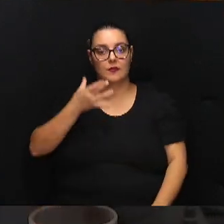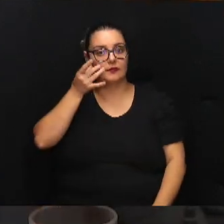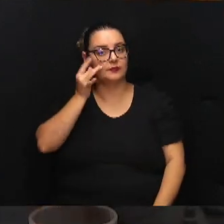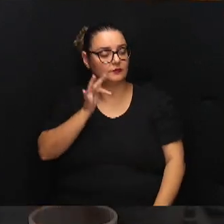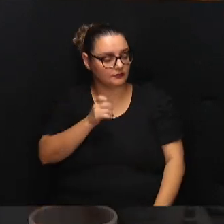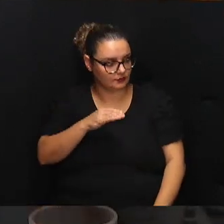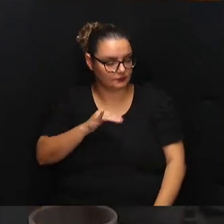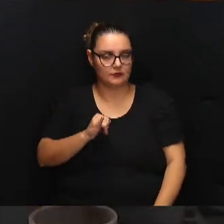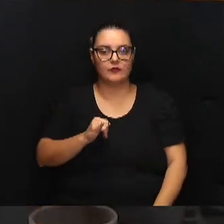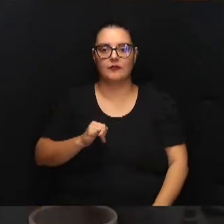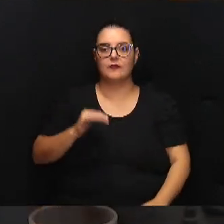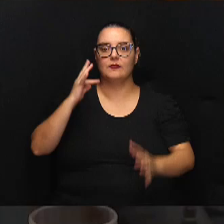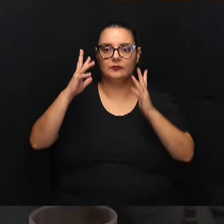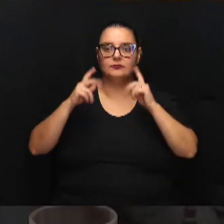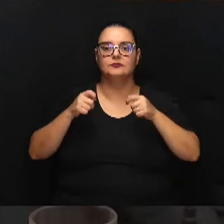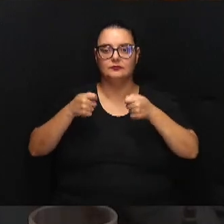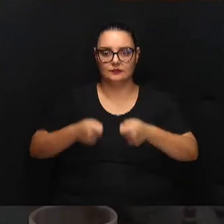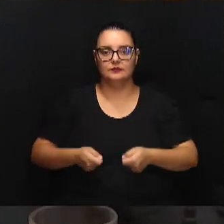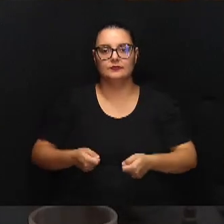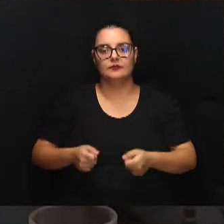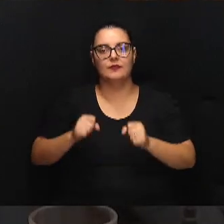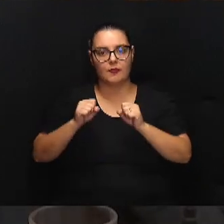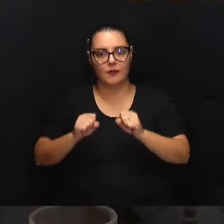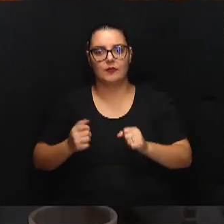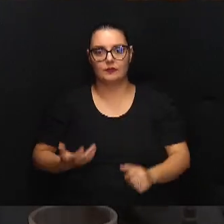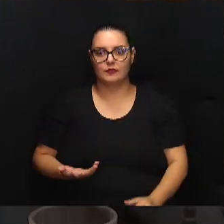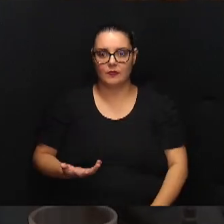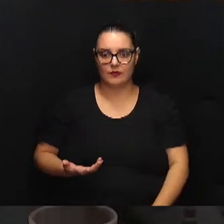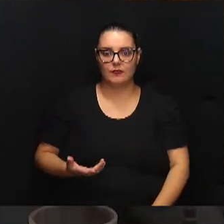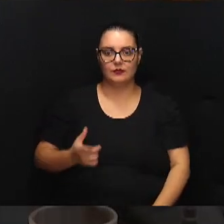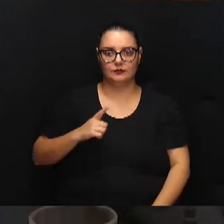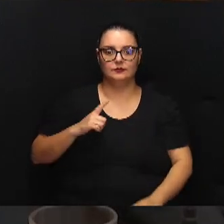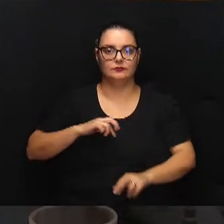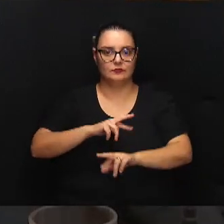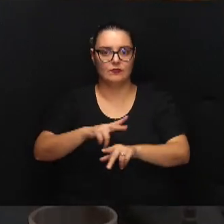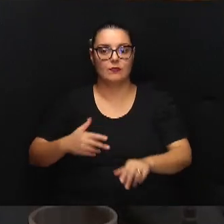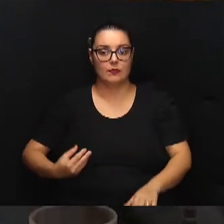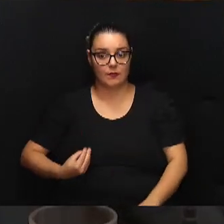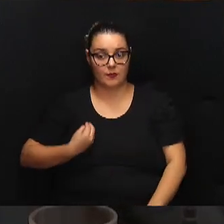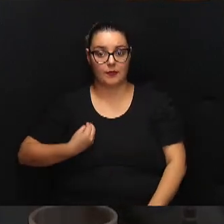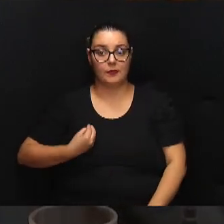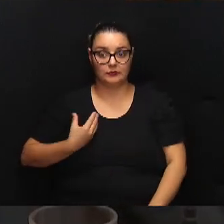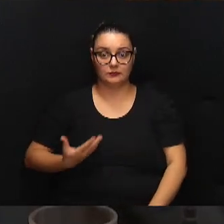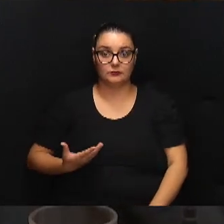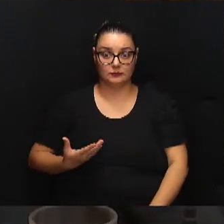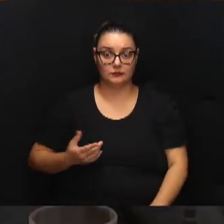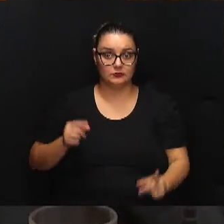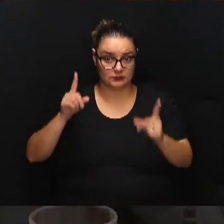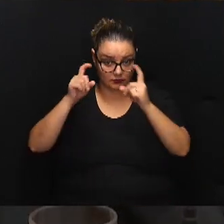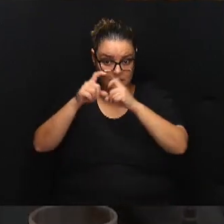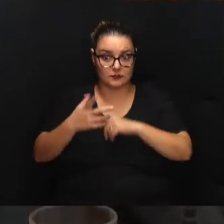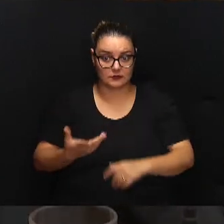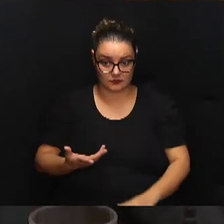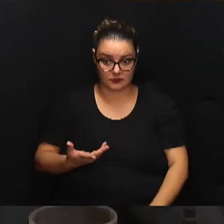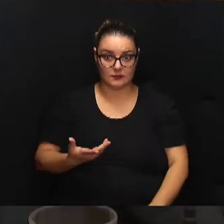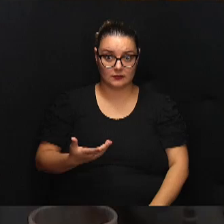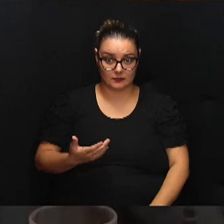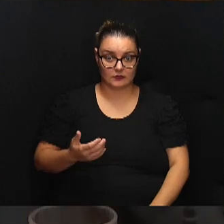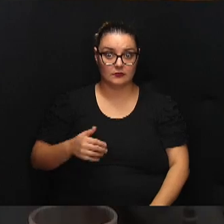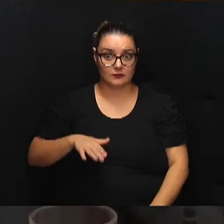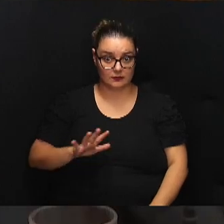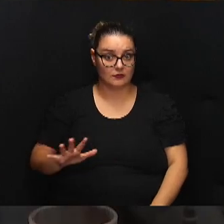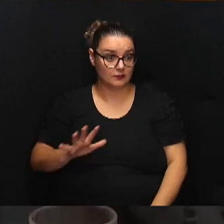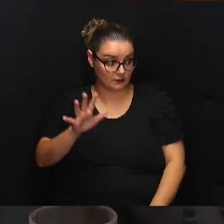Consegui realizar todos os sonhos que eu gostaria, né? Ainda tem muitos para viver. Está ficando difícil, porque está ficando cada vez mais caro